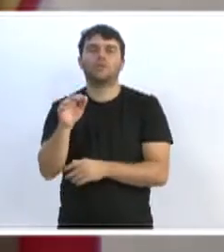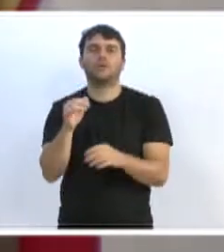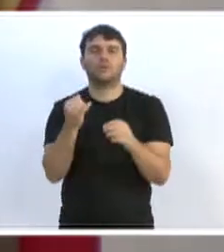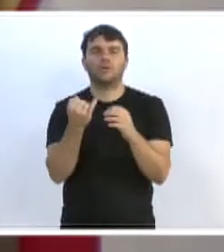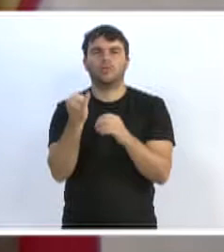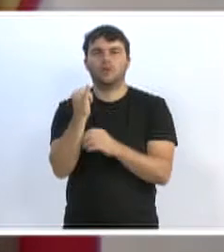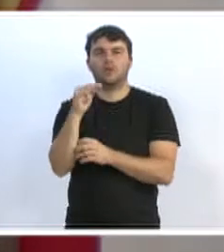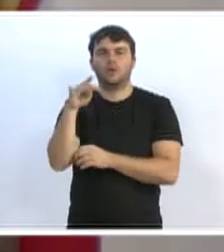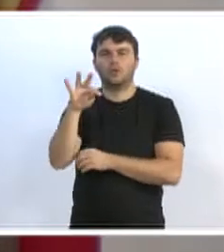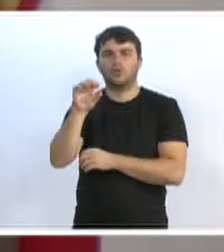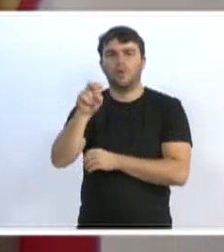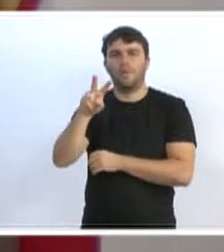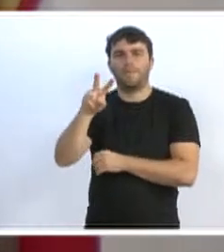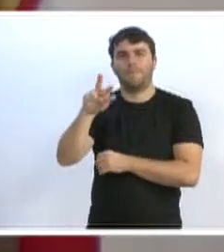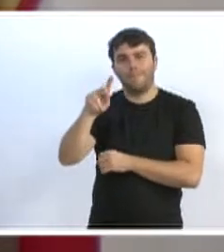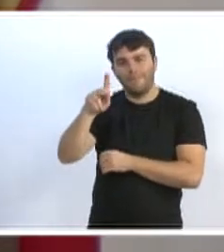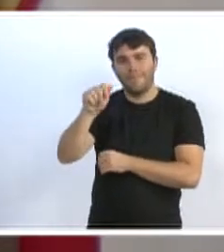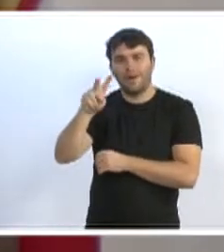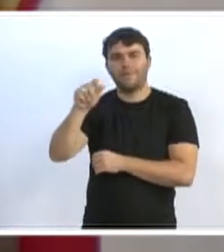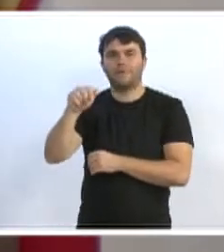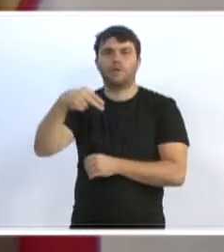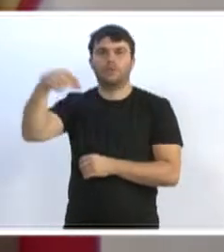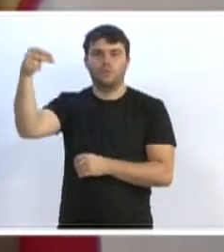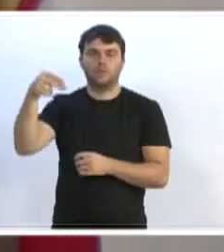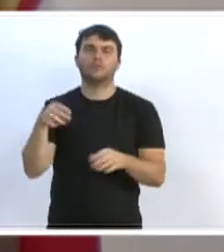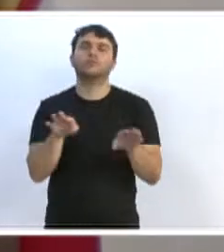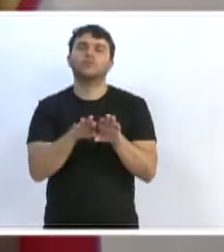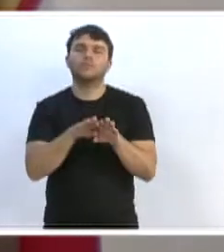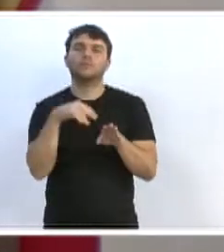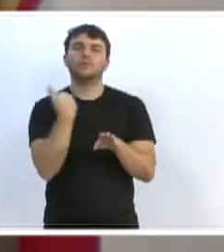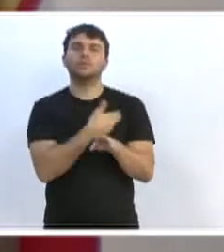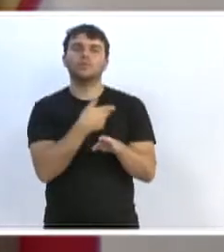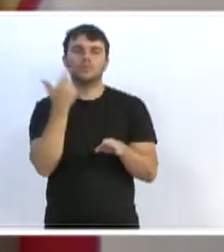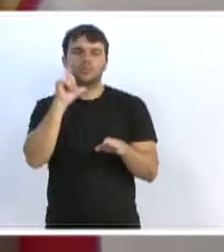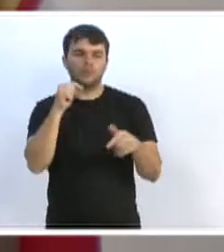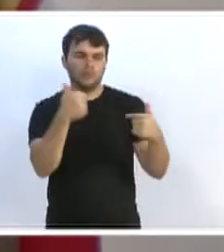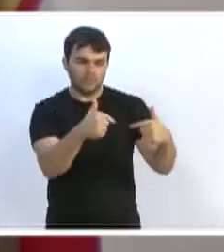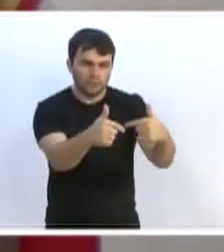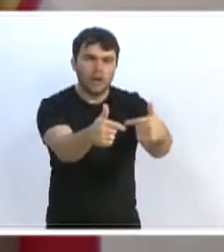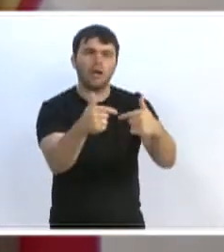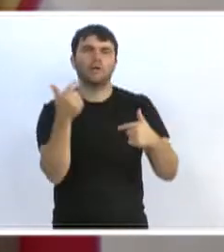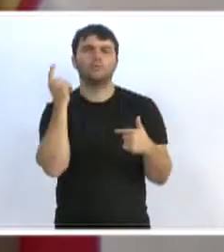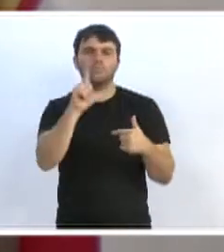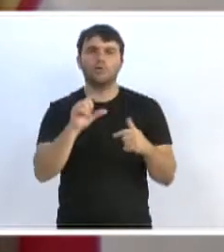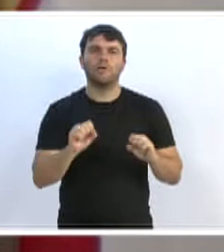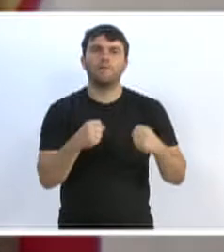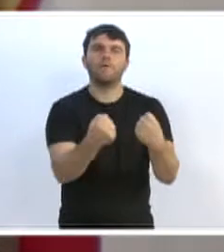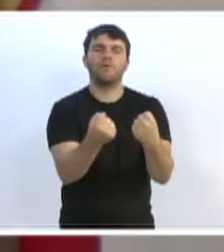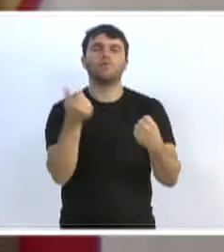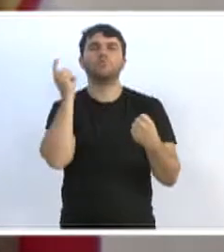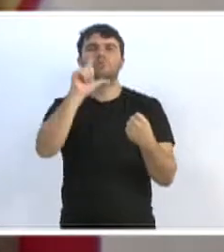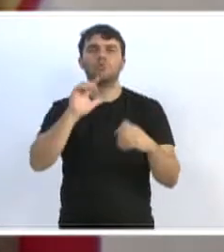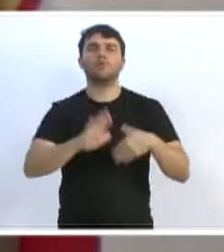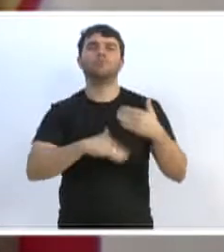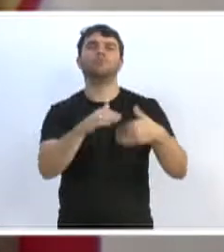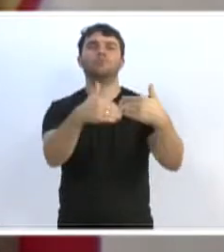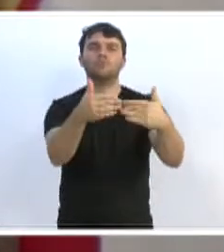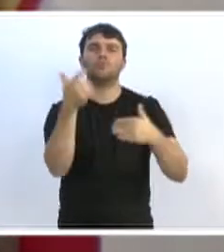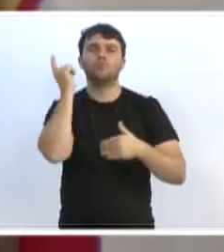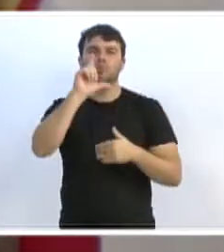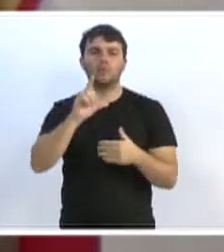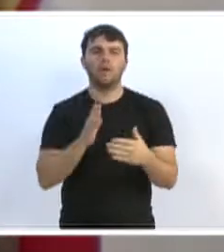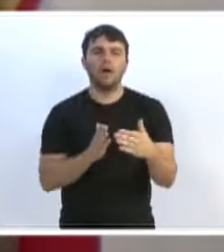Norte. Mas para que isso tudo aconteça, essa semana será uma semana de bastante trabalho que nós teremos que desenvolver para que possamos